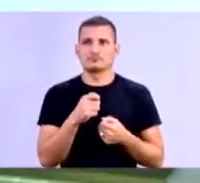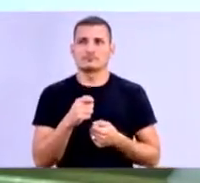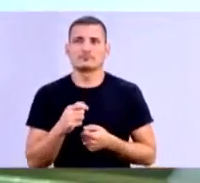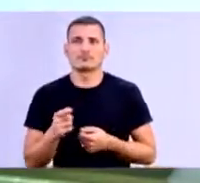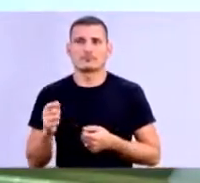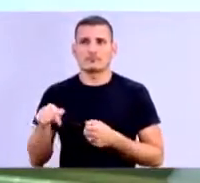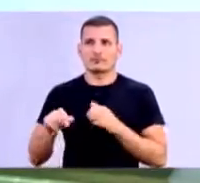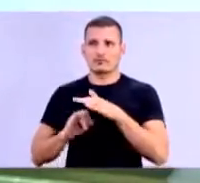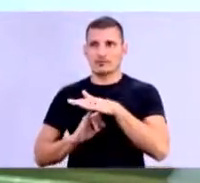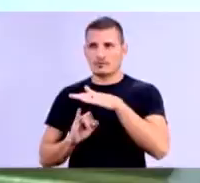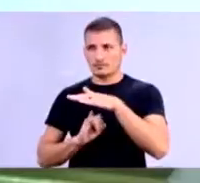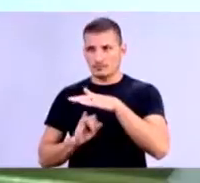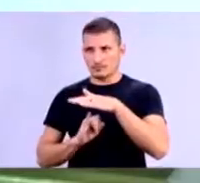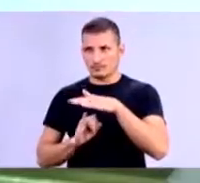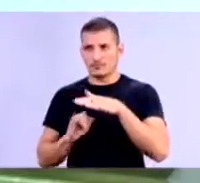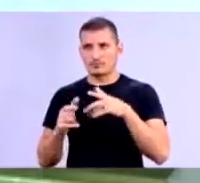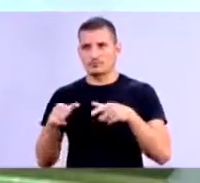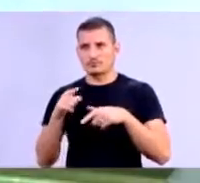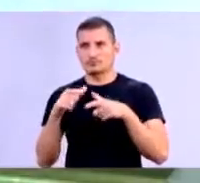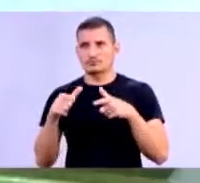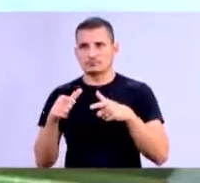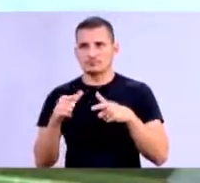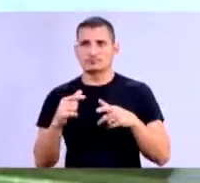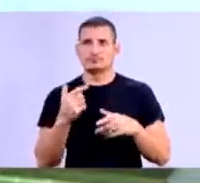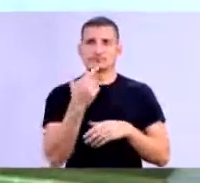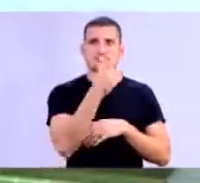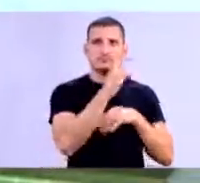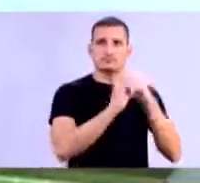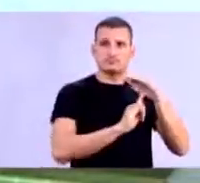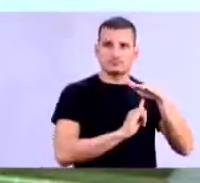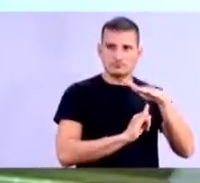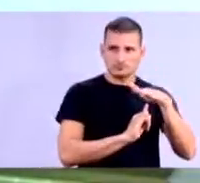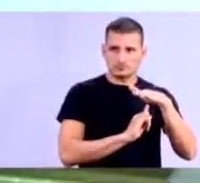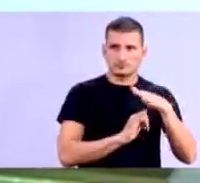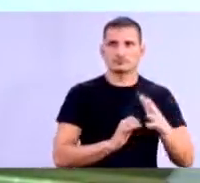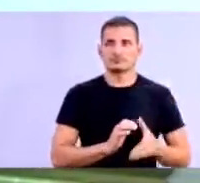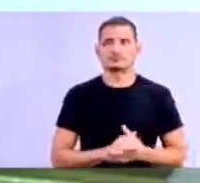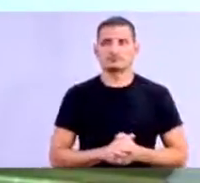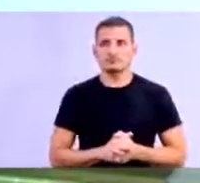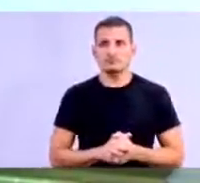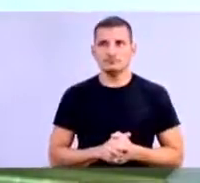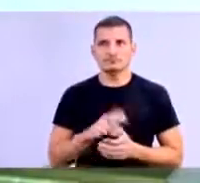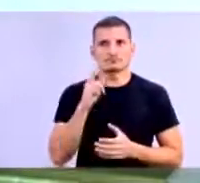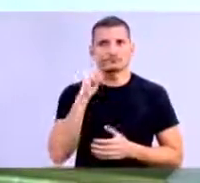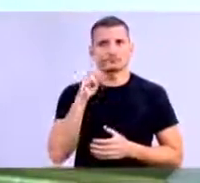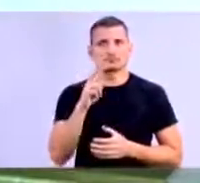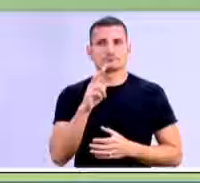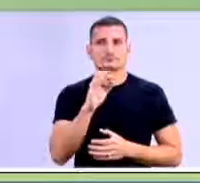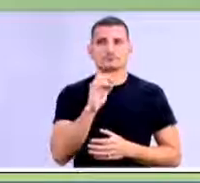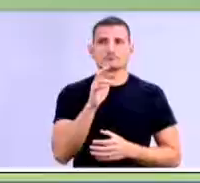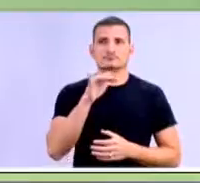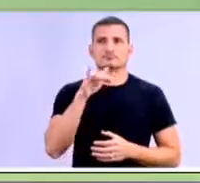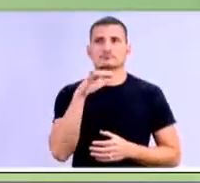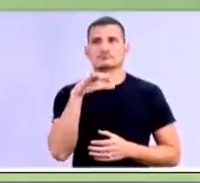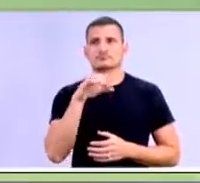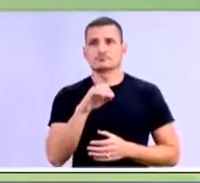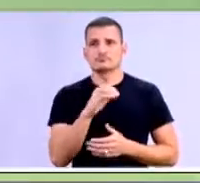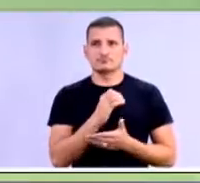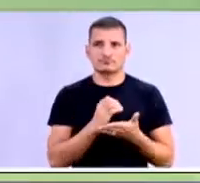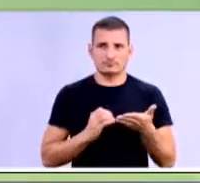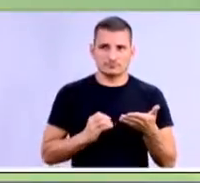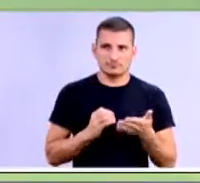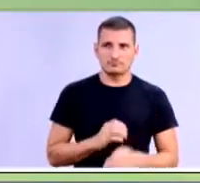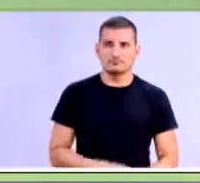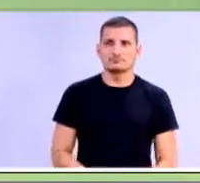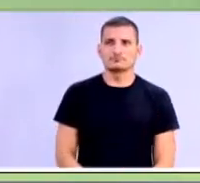da instituição onde você trabalha para uma outra instituição. Vamos ver então as características do ofício. Olha